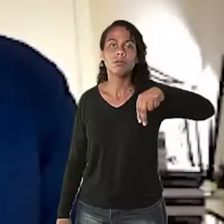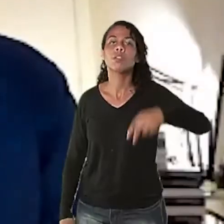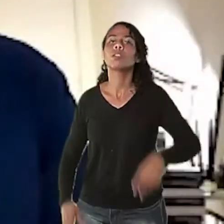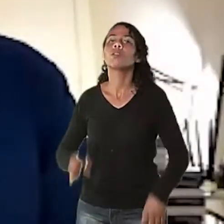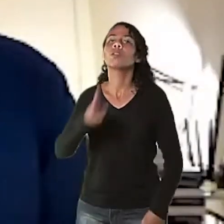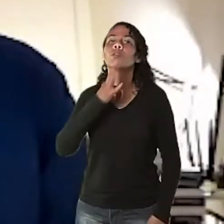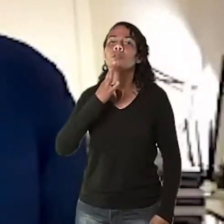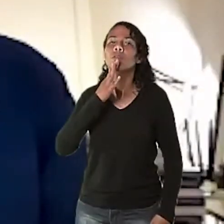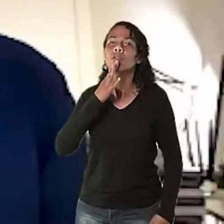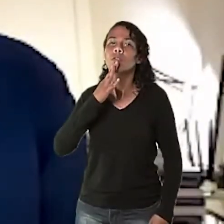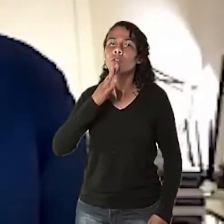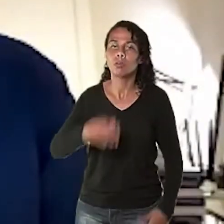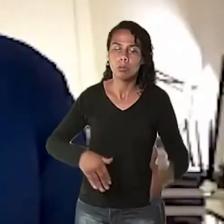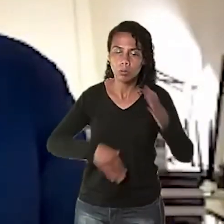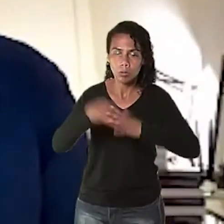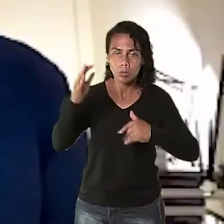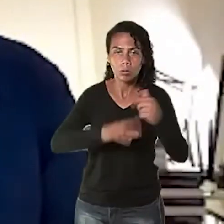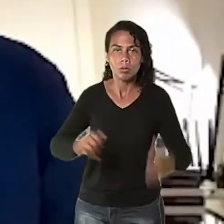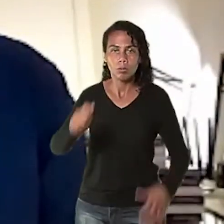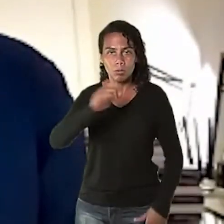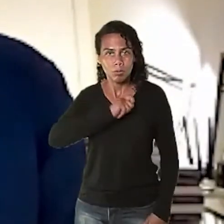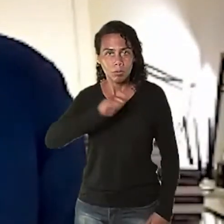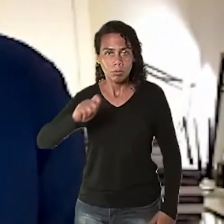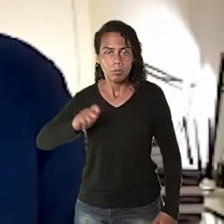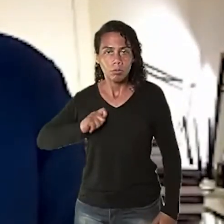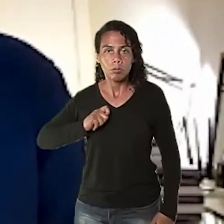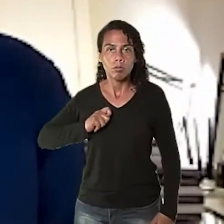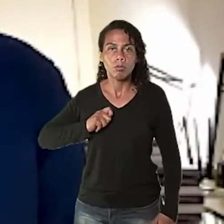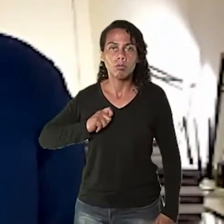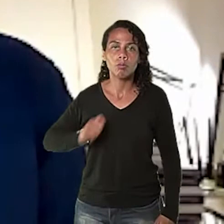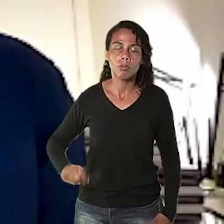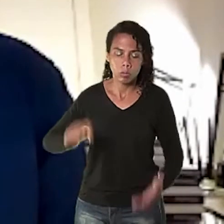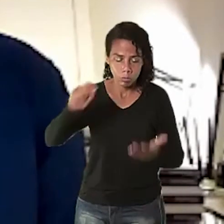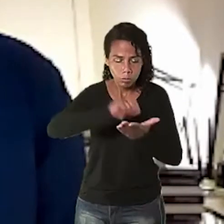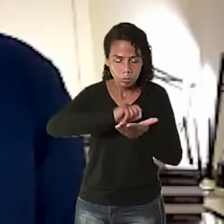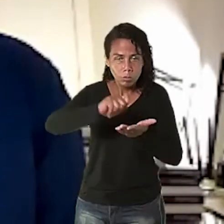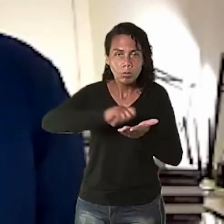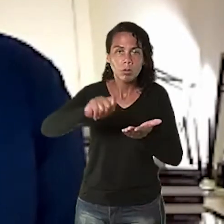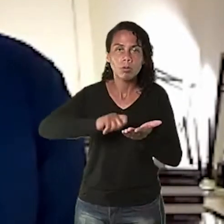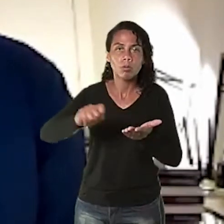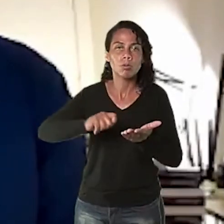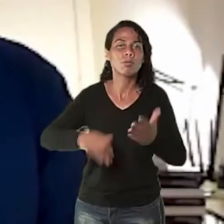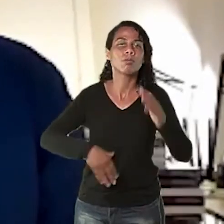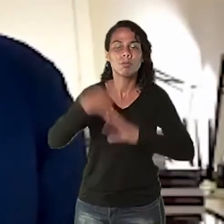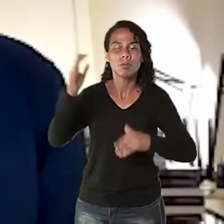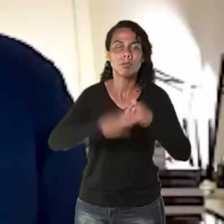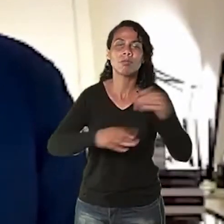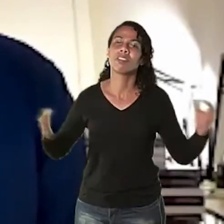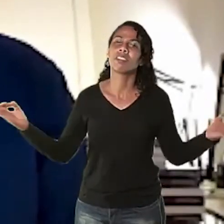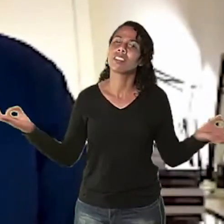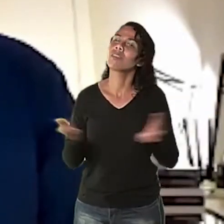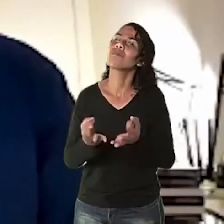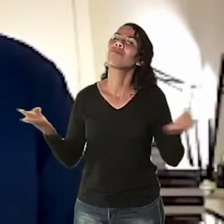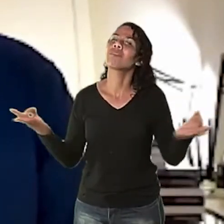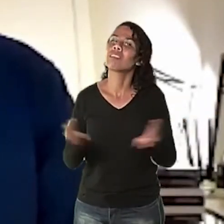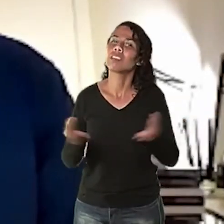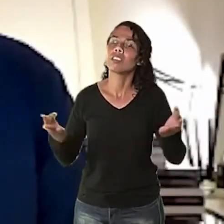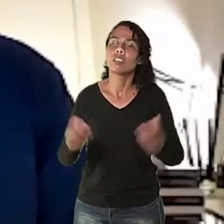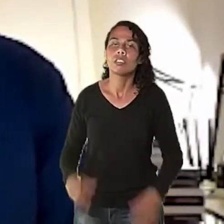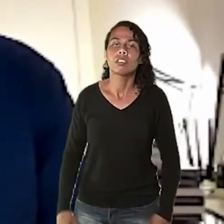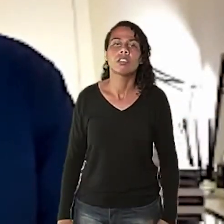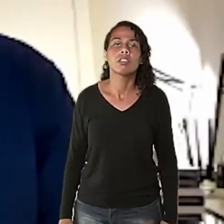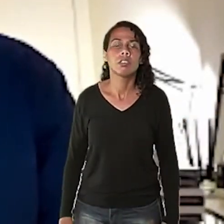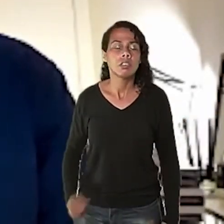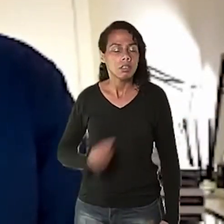ele fala uma coisa. Eu discordo do Ivan. O Ivan é um daqueles escritores que a gente ama discordar, né? Eu tenho uma saudade disso,